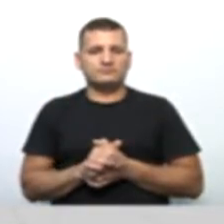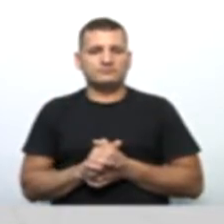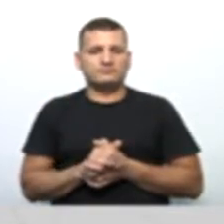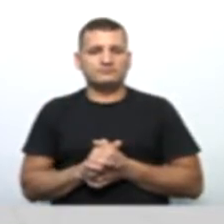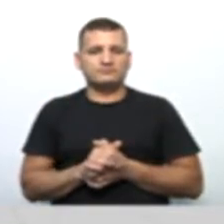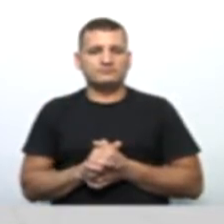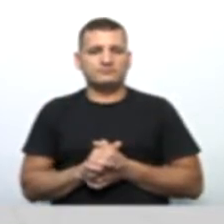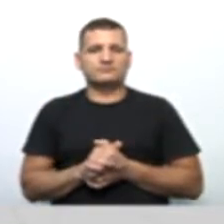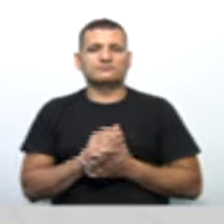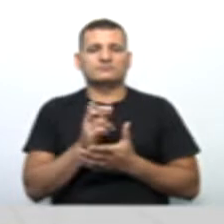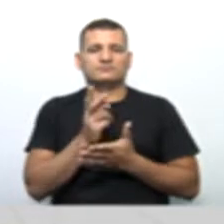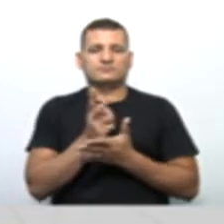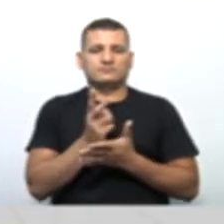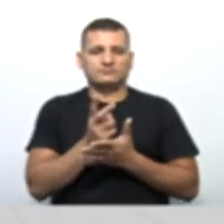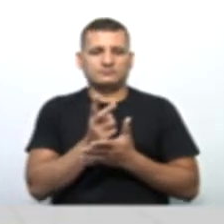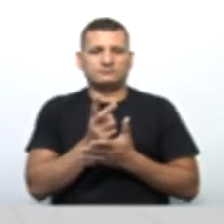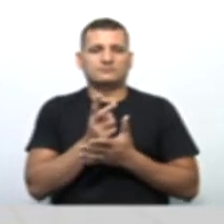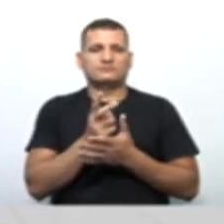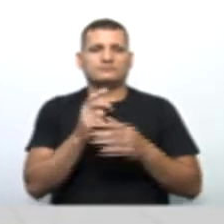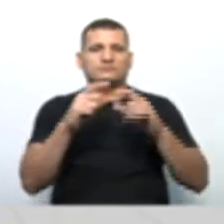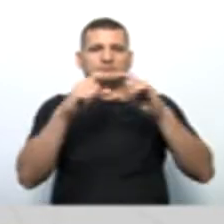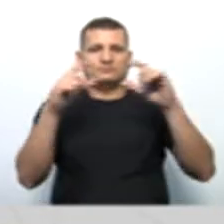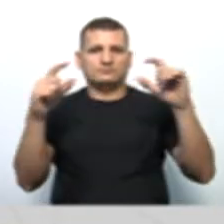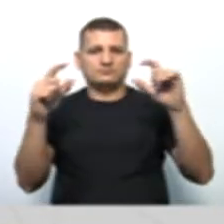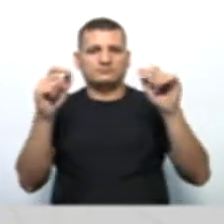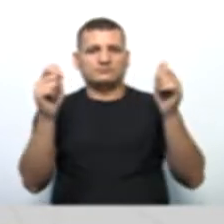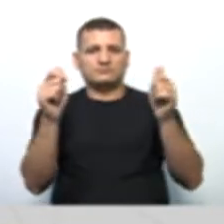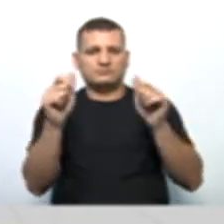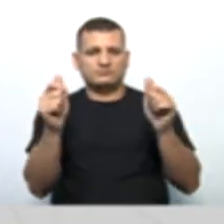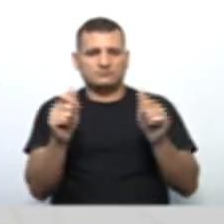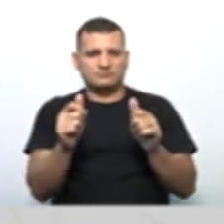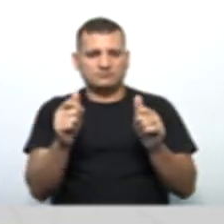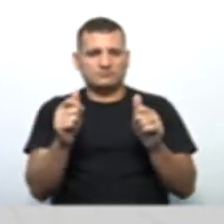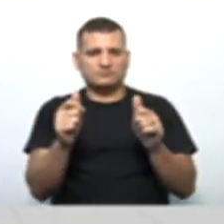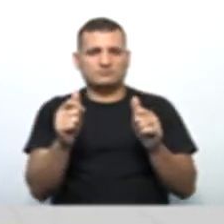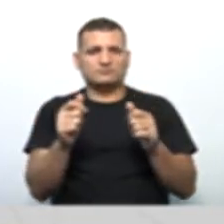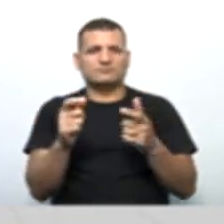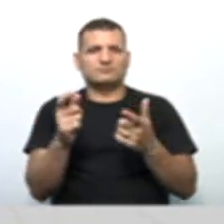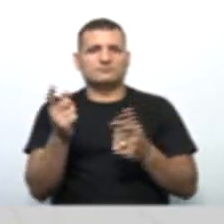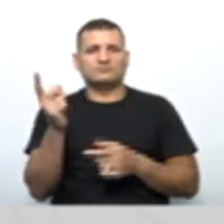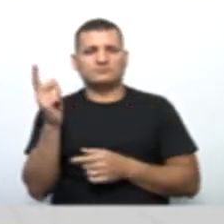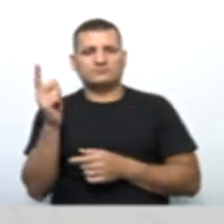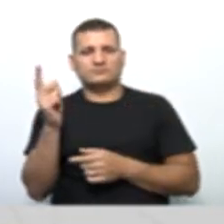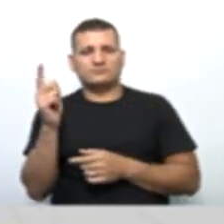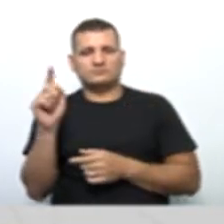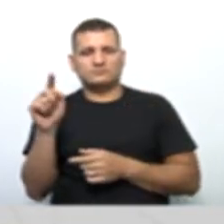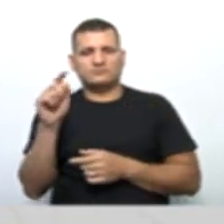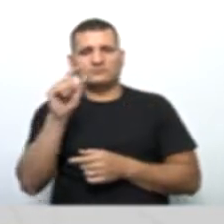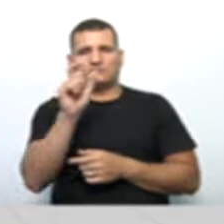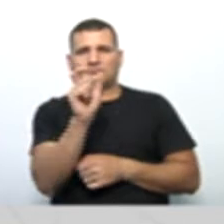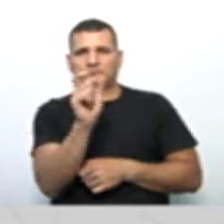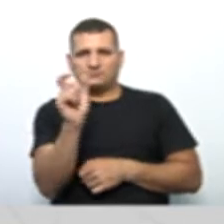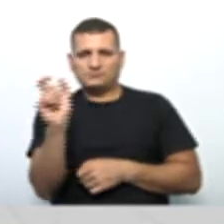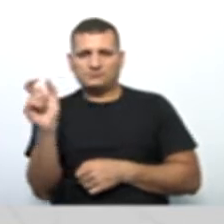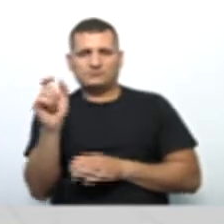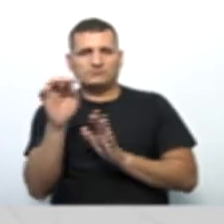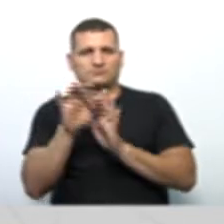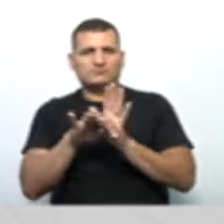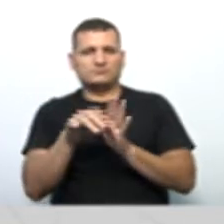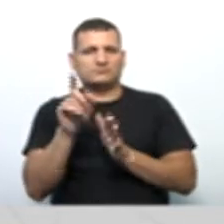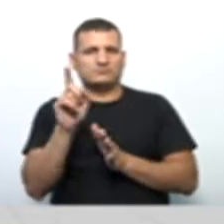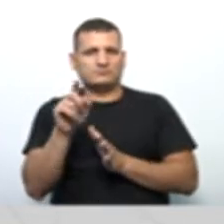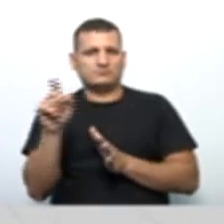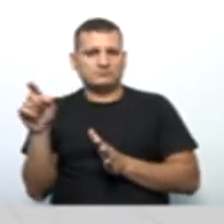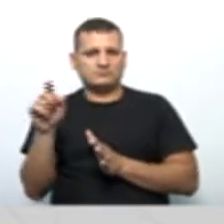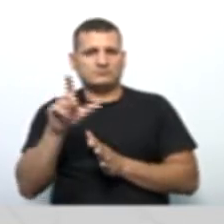o logotipo ele mantém o padrão aqui aqui já colocou textos né de navegação com links a imagem tá